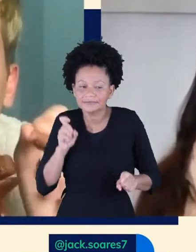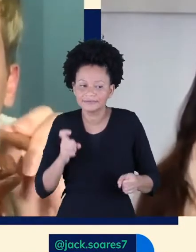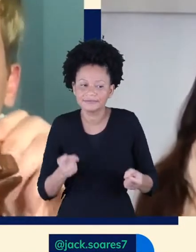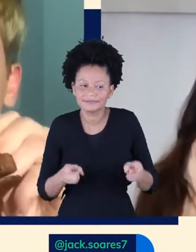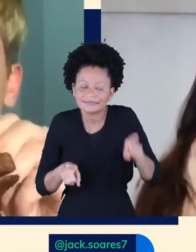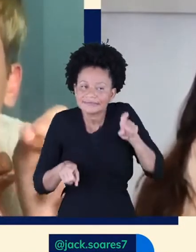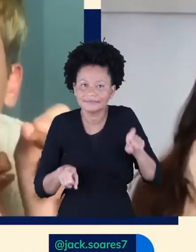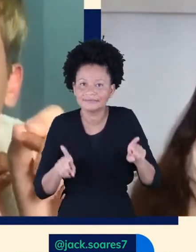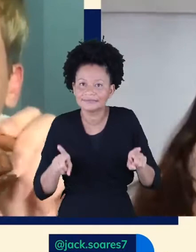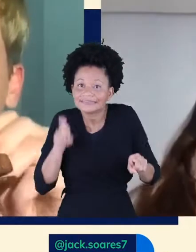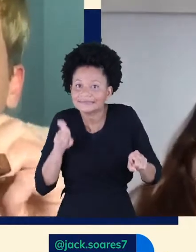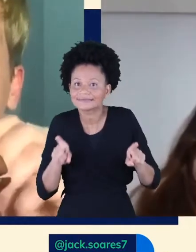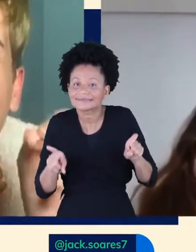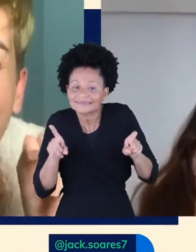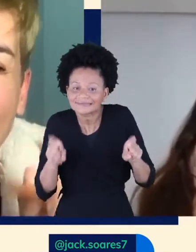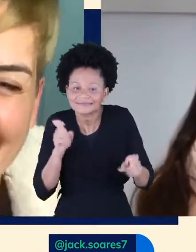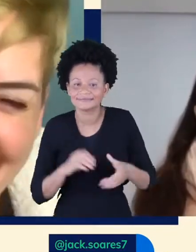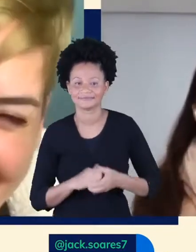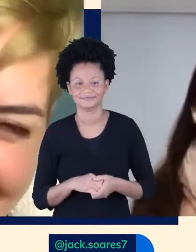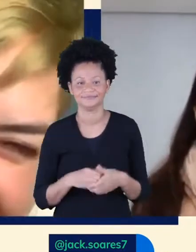faz.